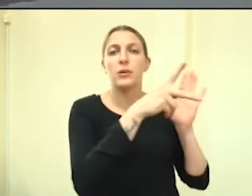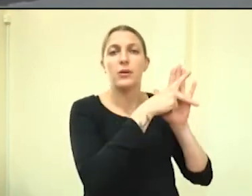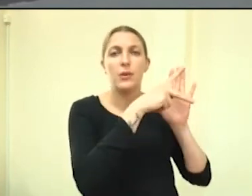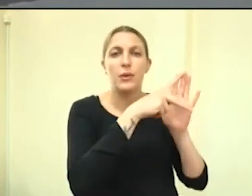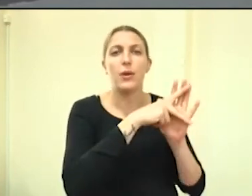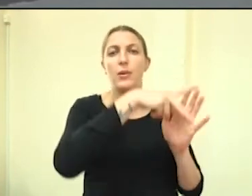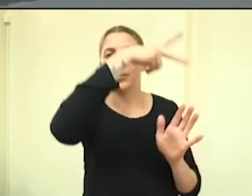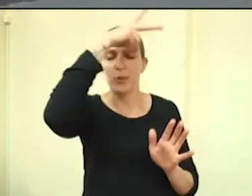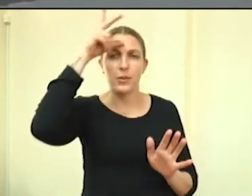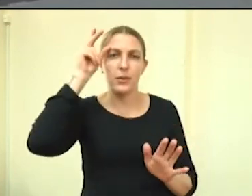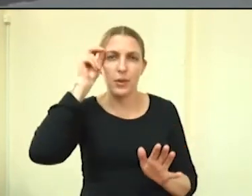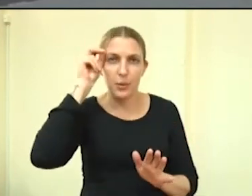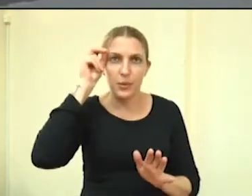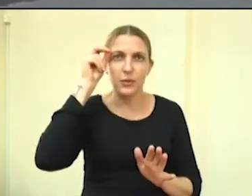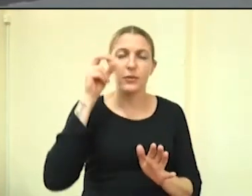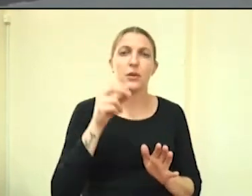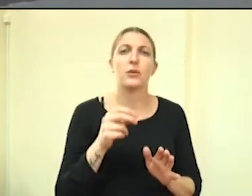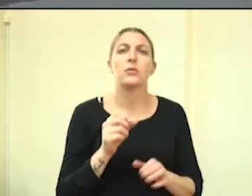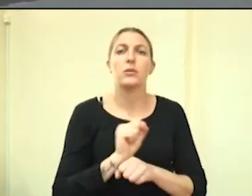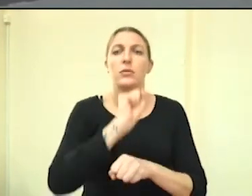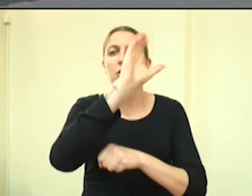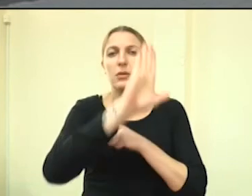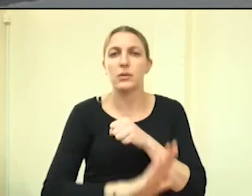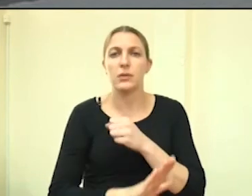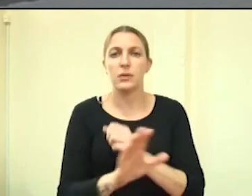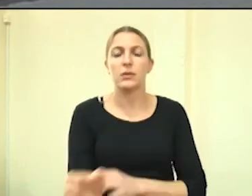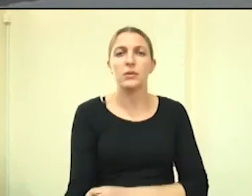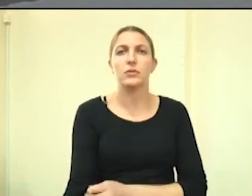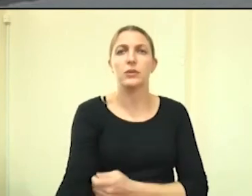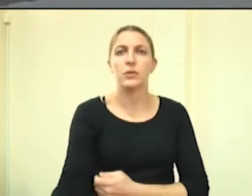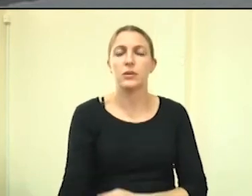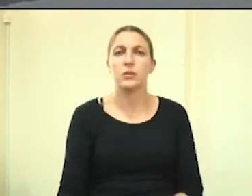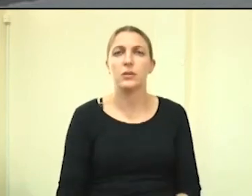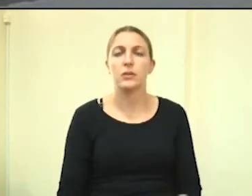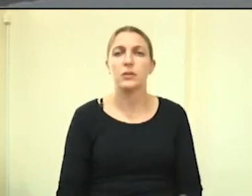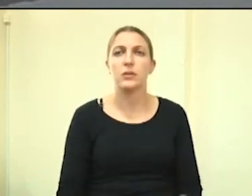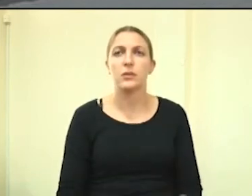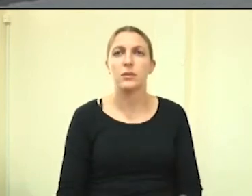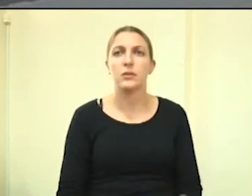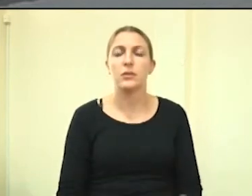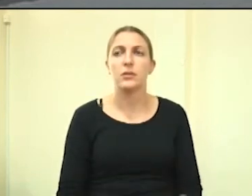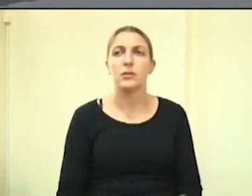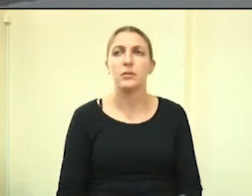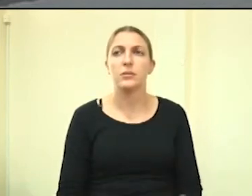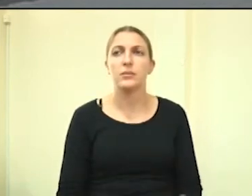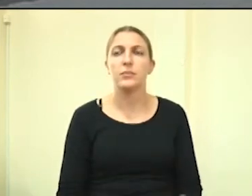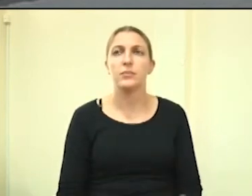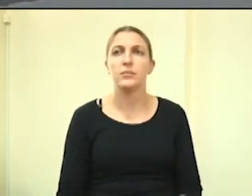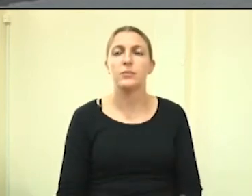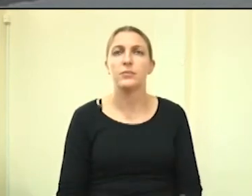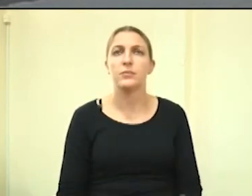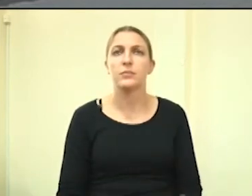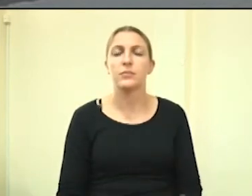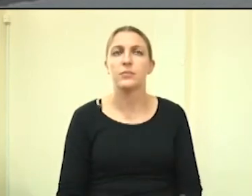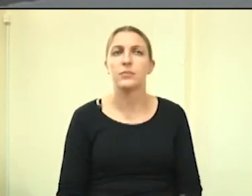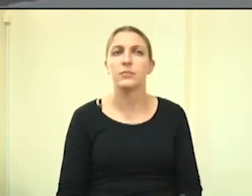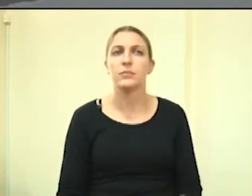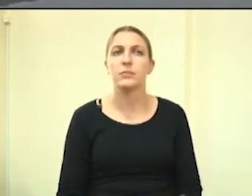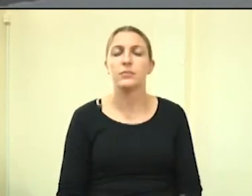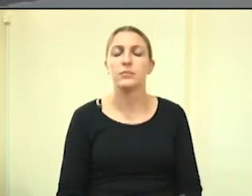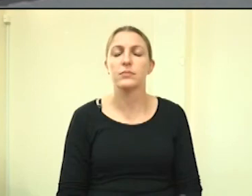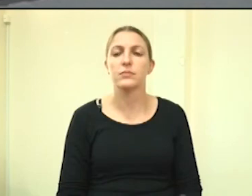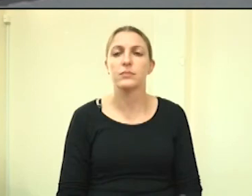com parte do lote rural número 30 na extensão de 253,43 metros, com parte do lote rural número 32 na extensão de